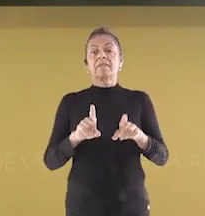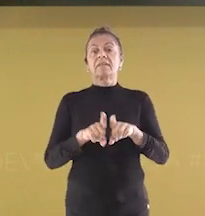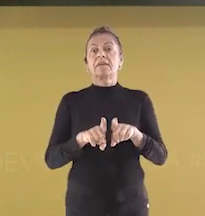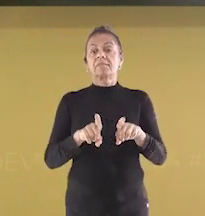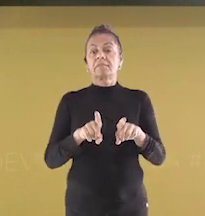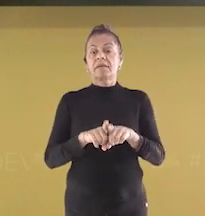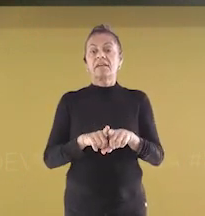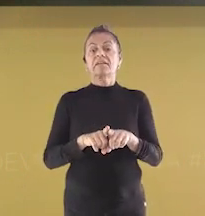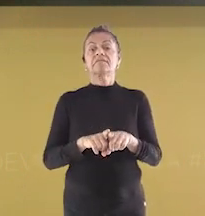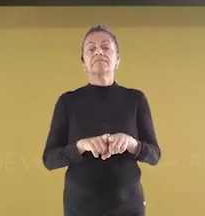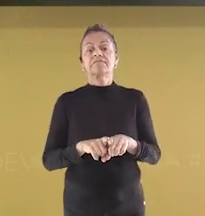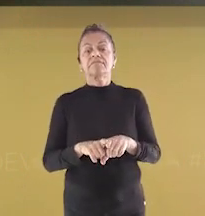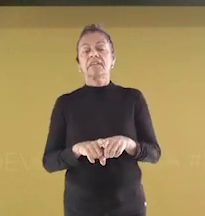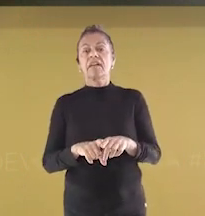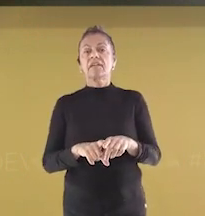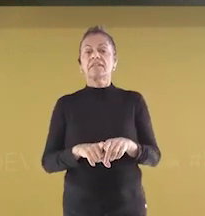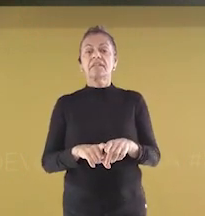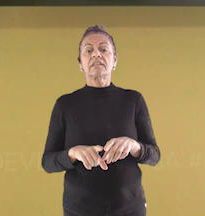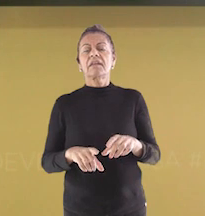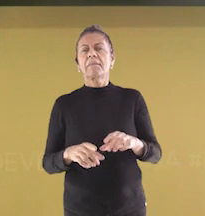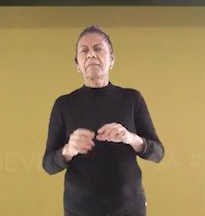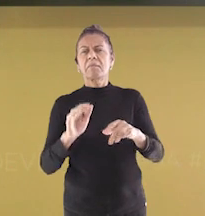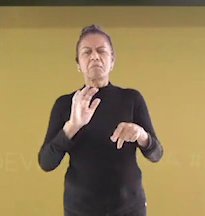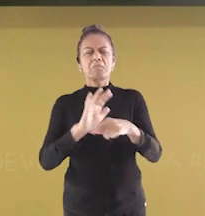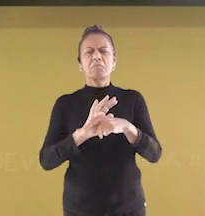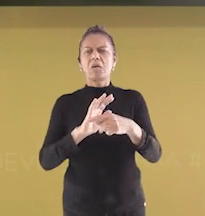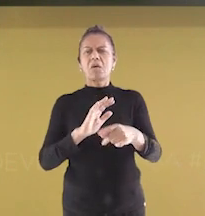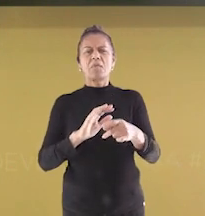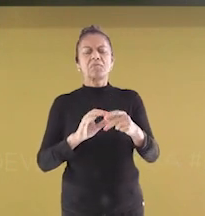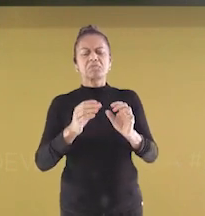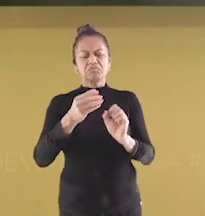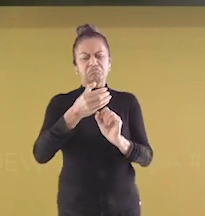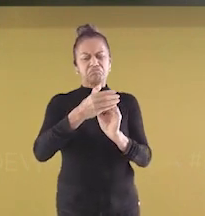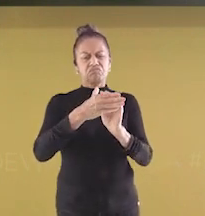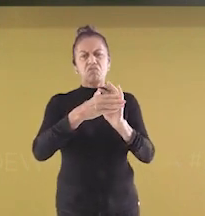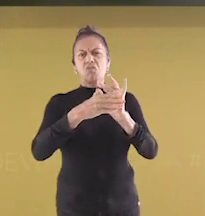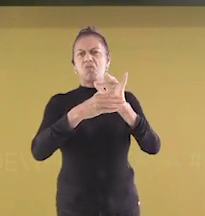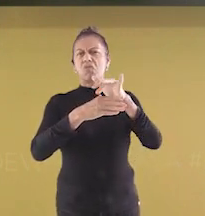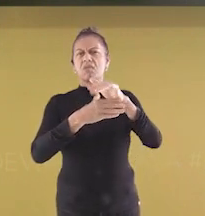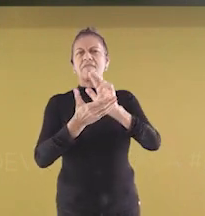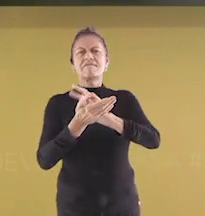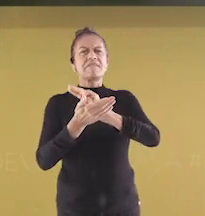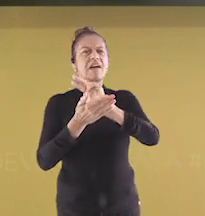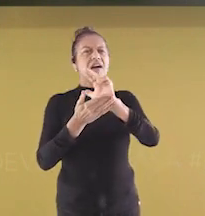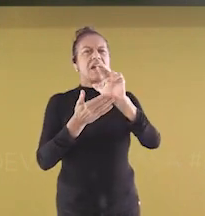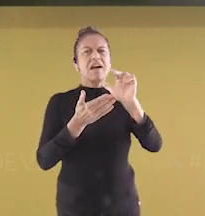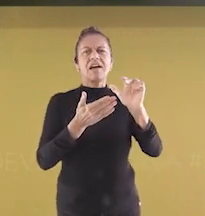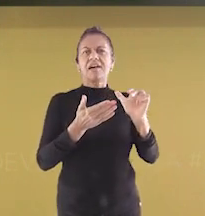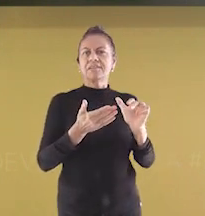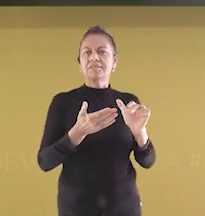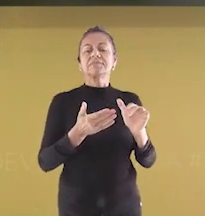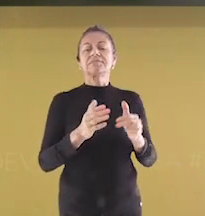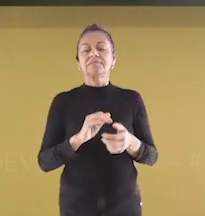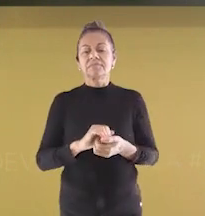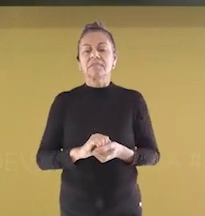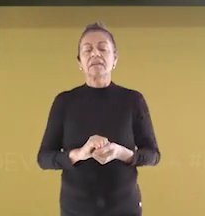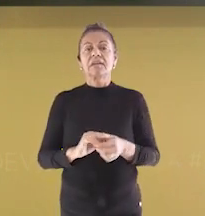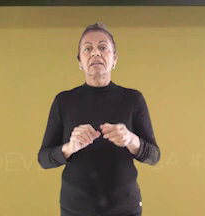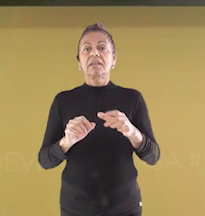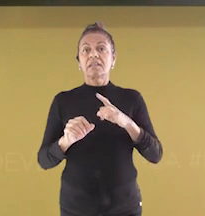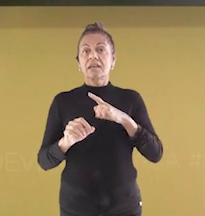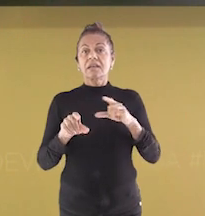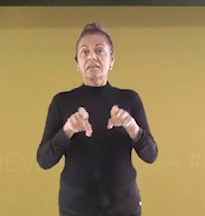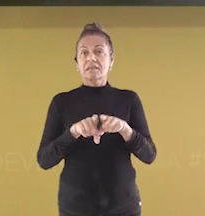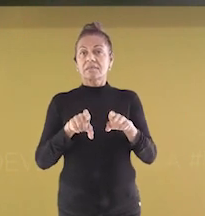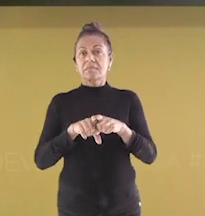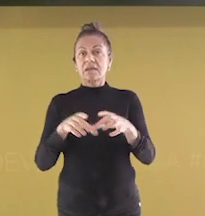como as erupções havaiana, estromboliana, vulcaniana, pliniana, entre